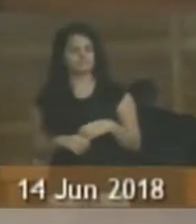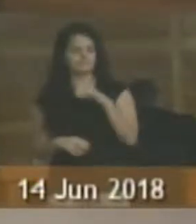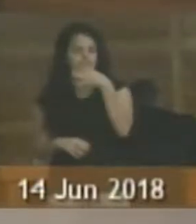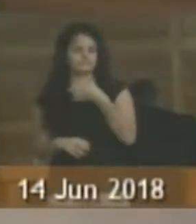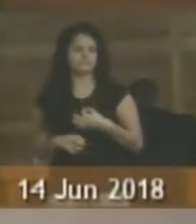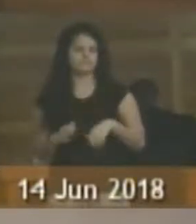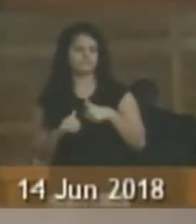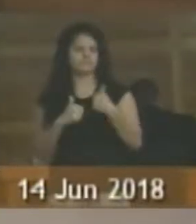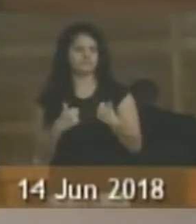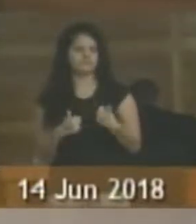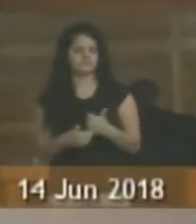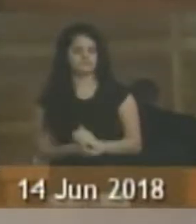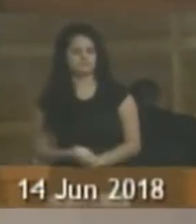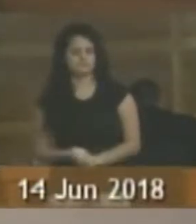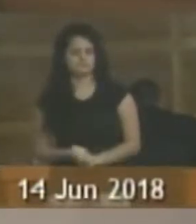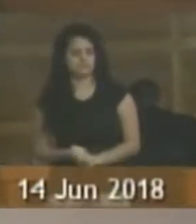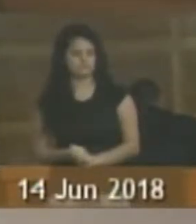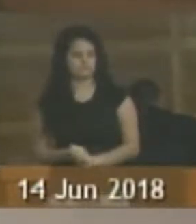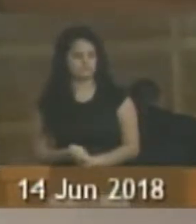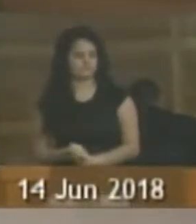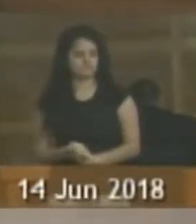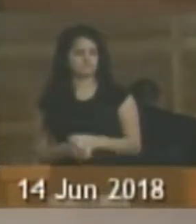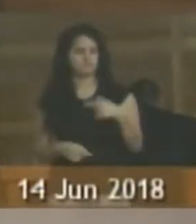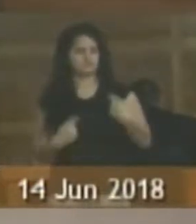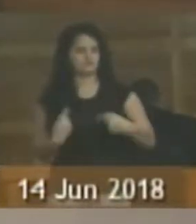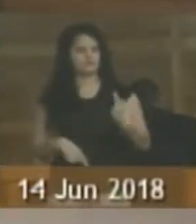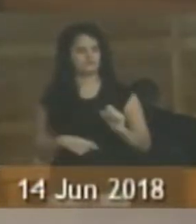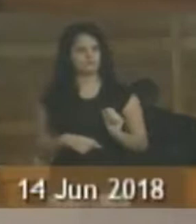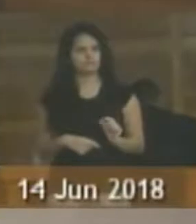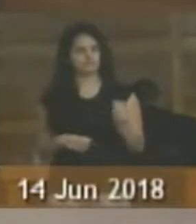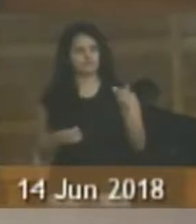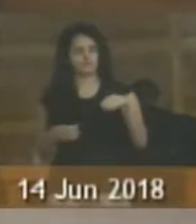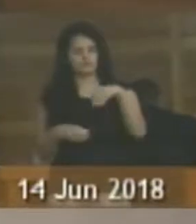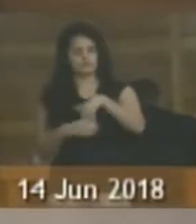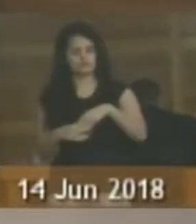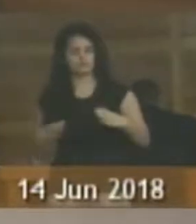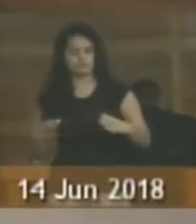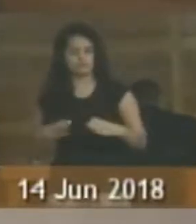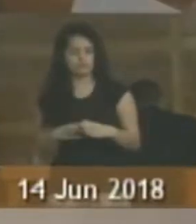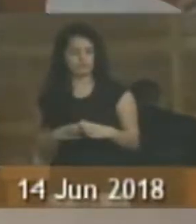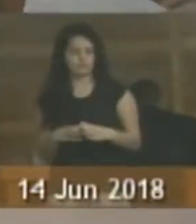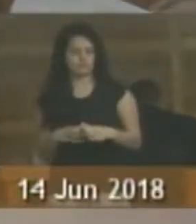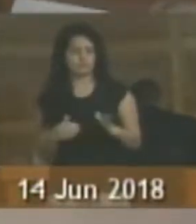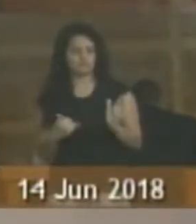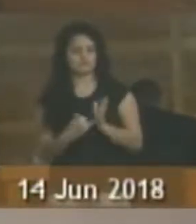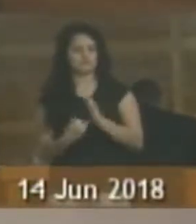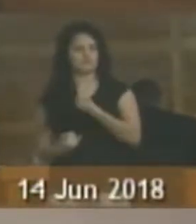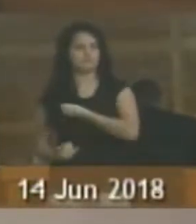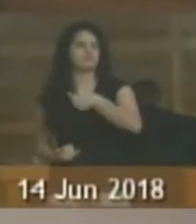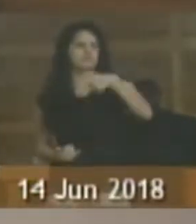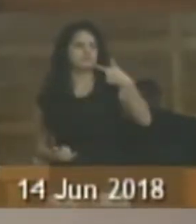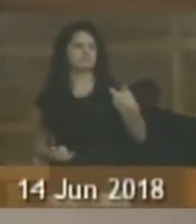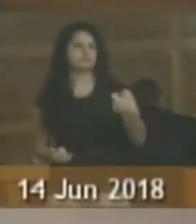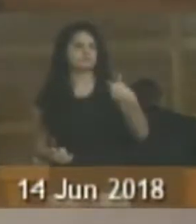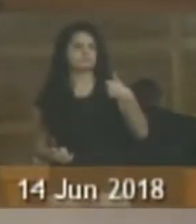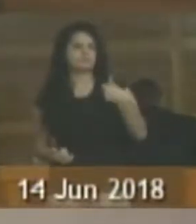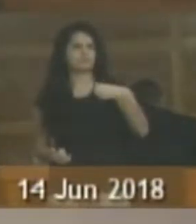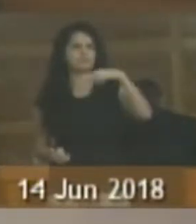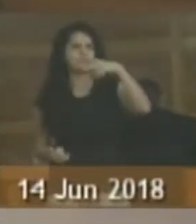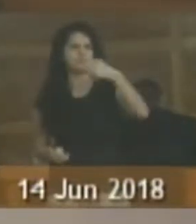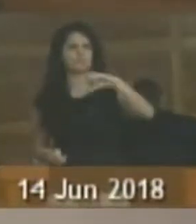aprovada por unanimidade de votos. Em discussão única e votação em bloco, requerimento número 197,